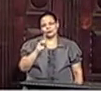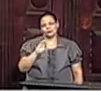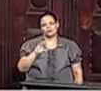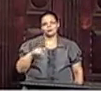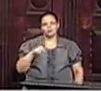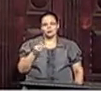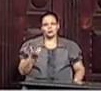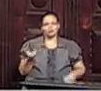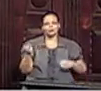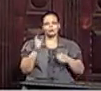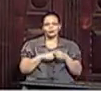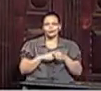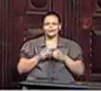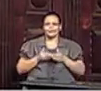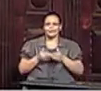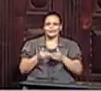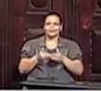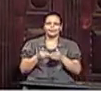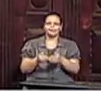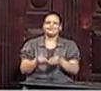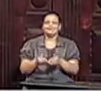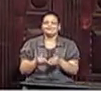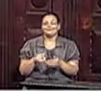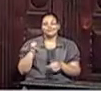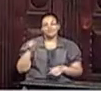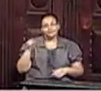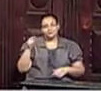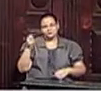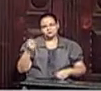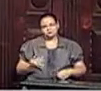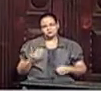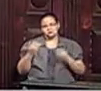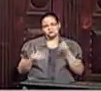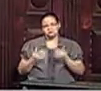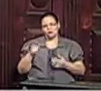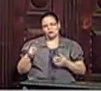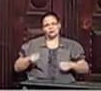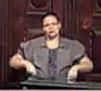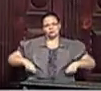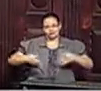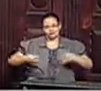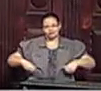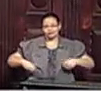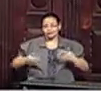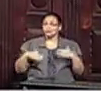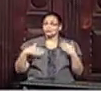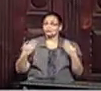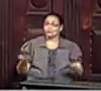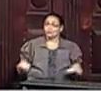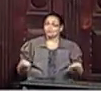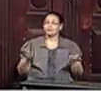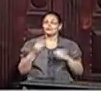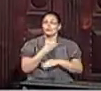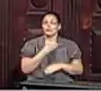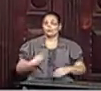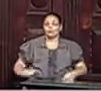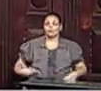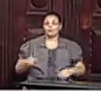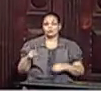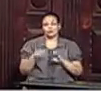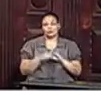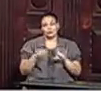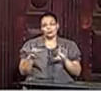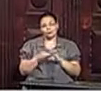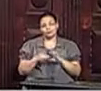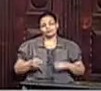a concessão de barcas, alegando que lá ela tem prejuízo. Então, o governo está